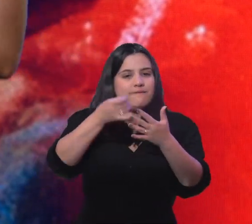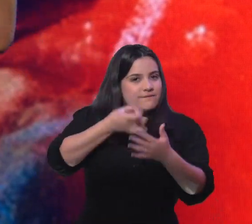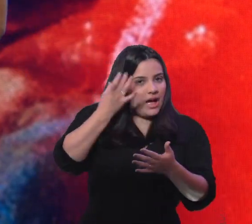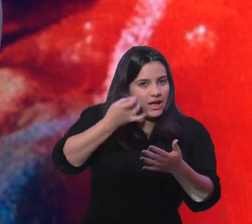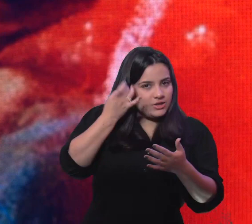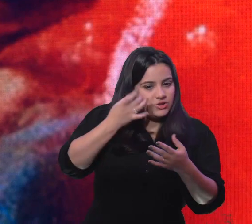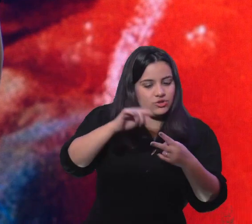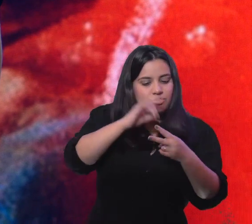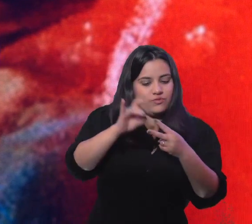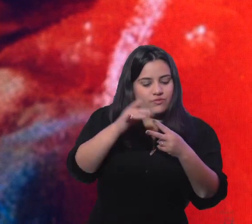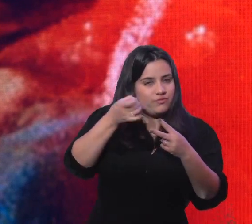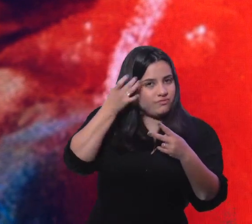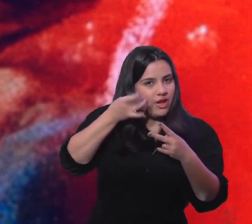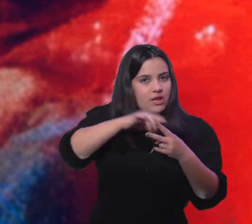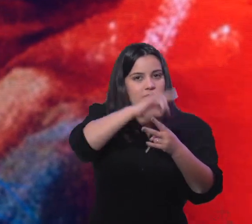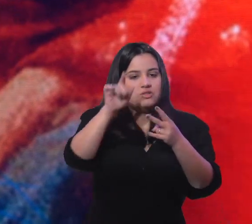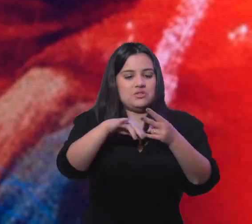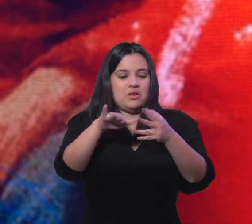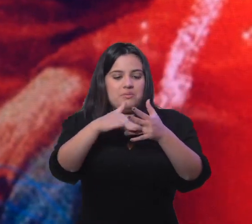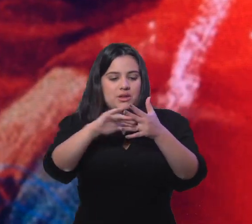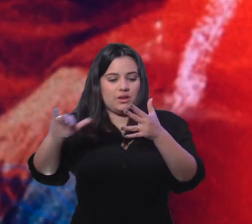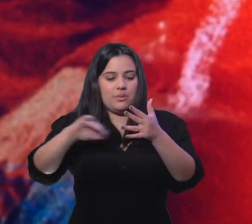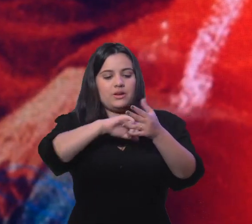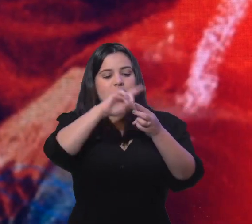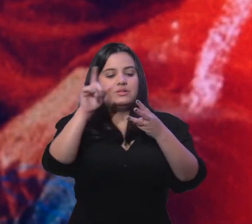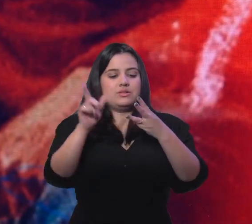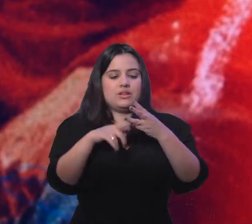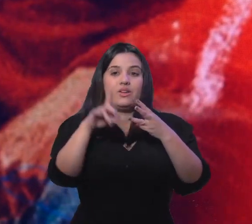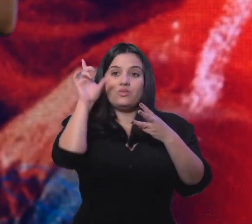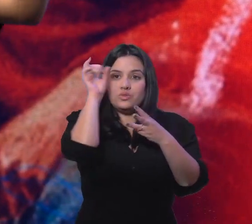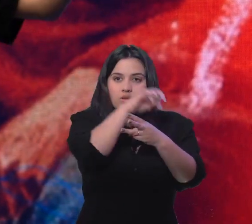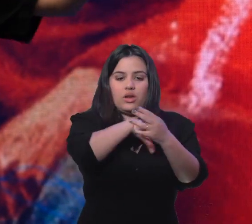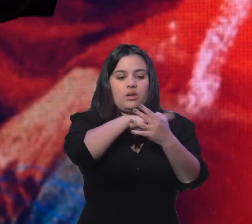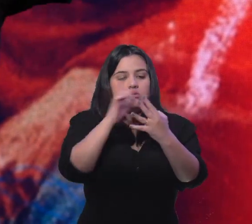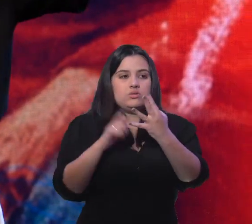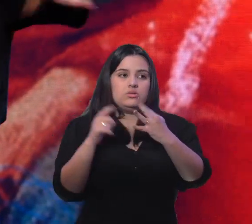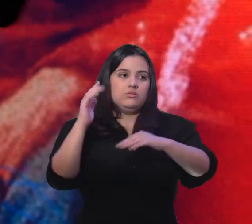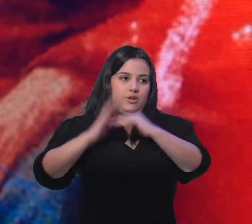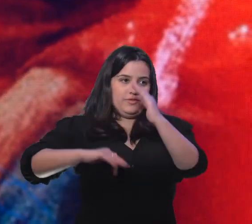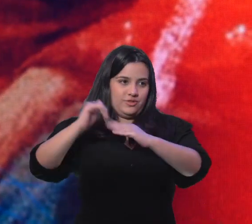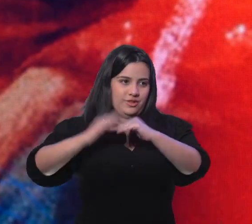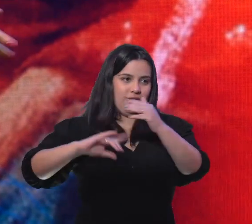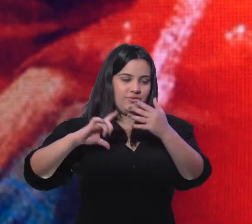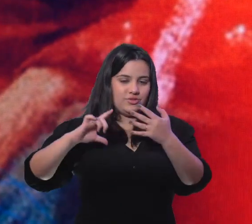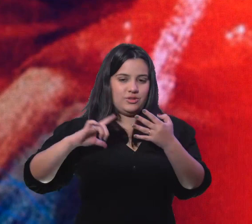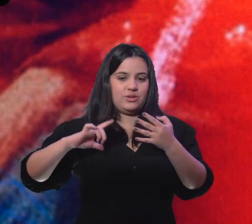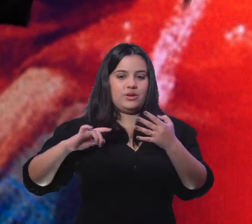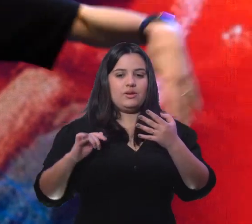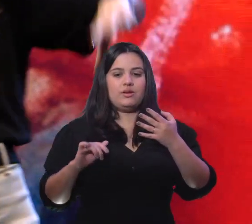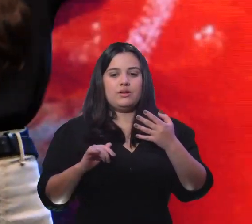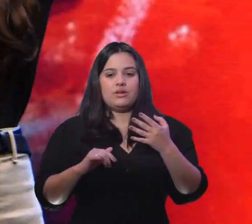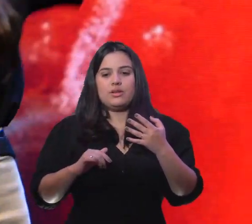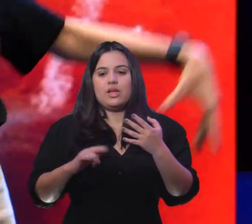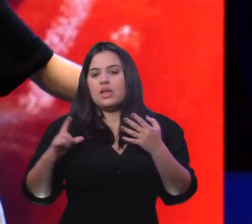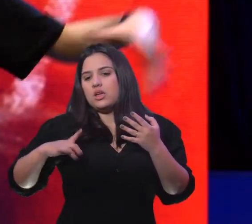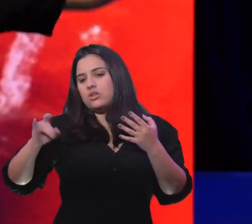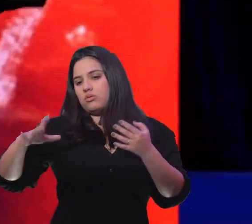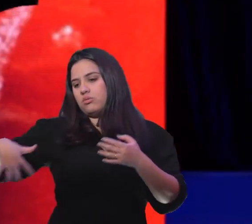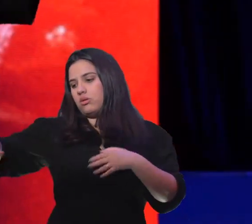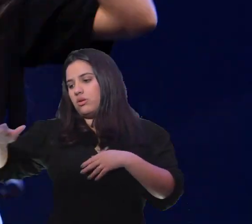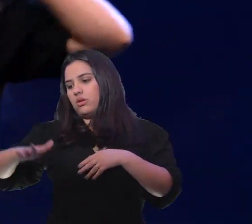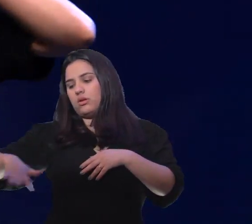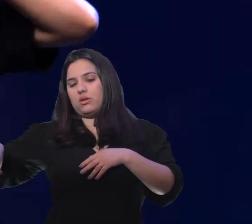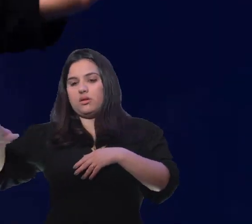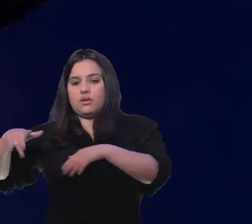fácil, intermediária, difícil e expert. E aí, antes, tipo, além das pistas, tinha só um parque, assim, que a